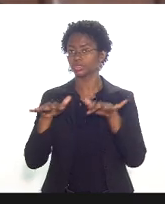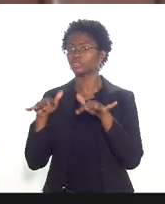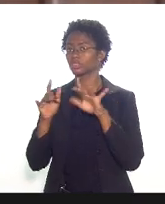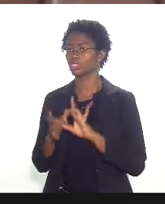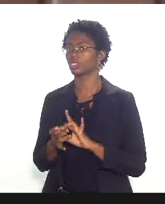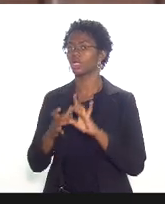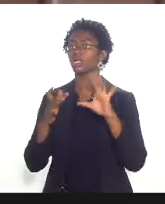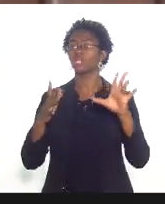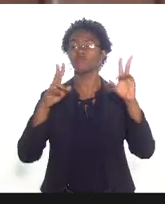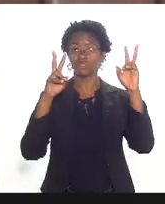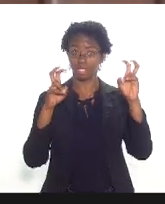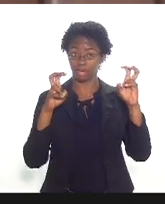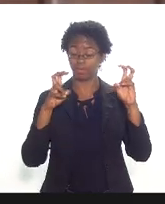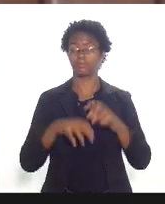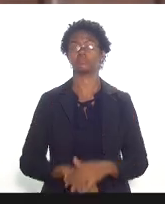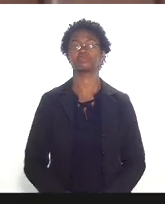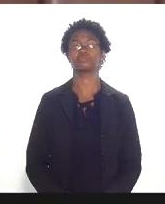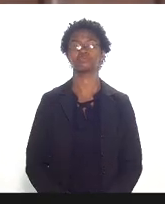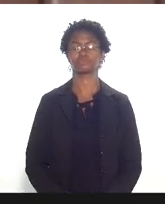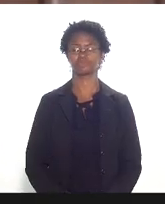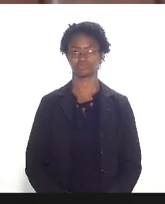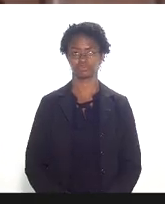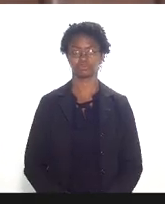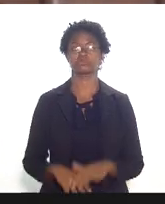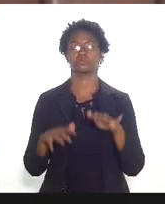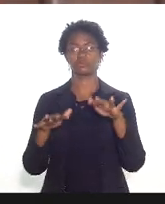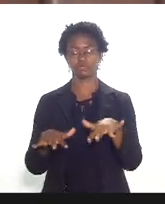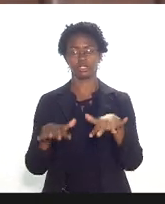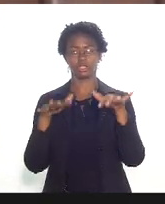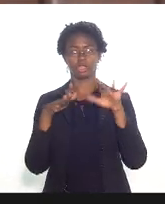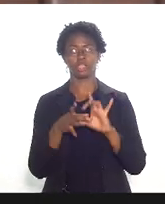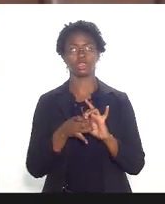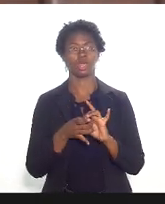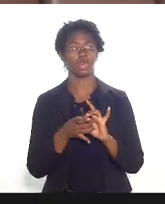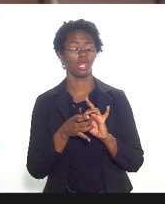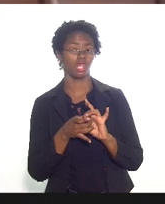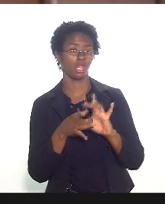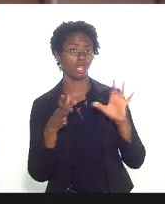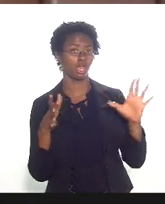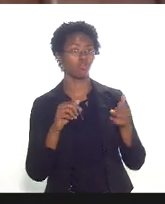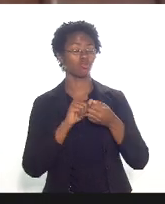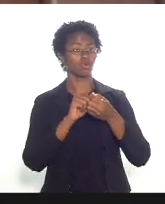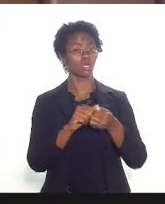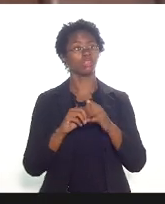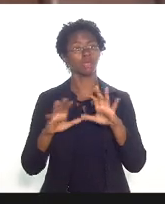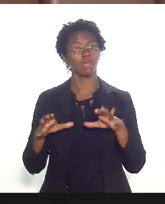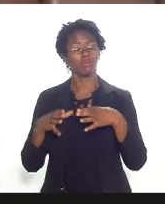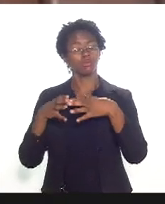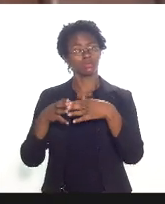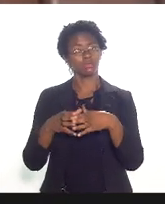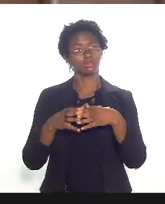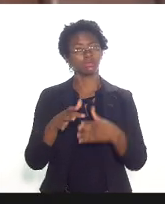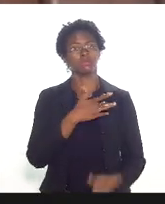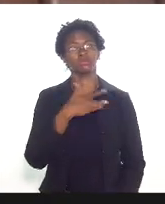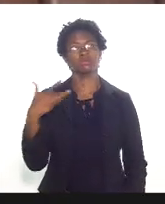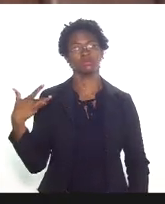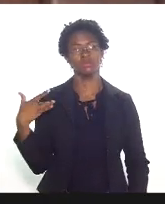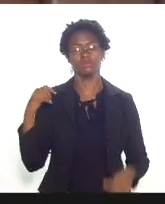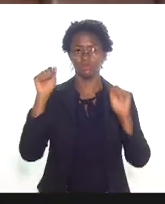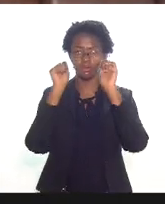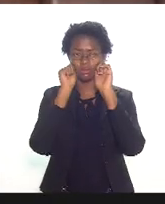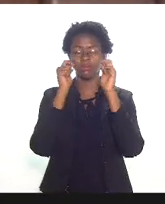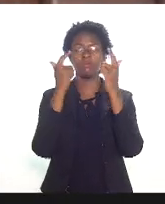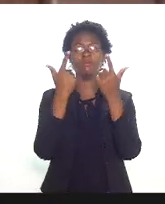os temas. Audiência pública em conjunto com a Comissão de Saúde da Assembleia Legislativa do Estado do